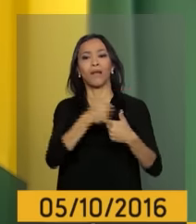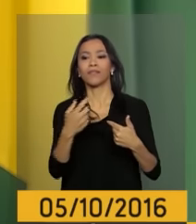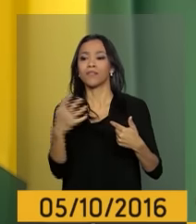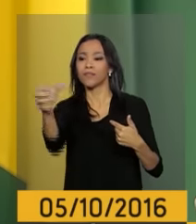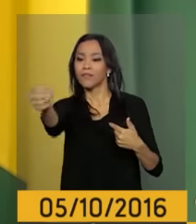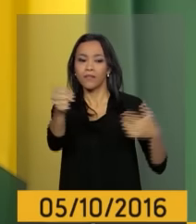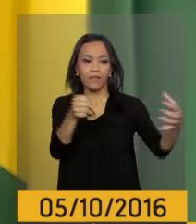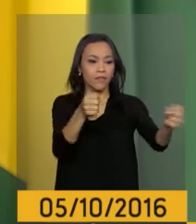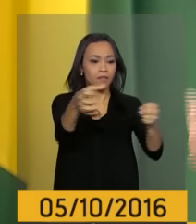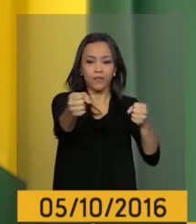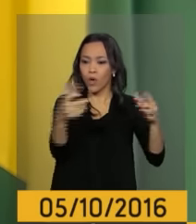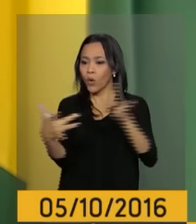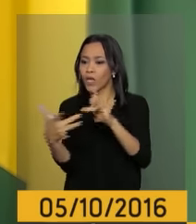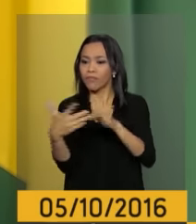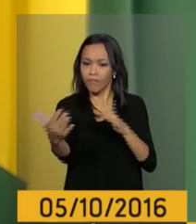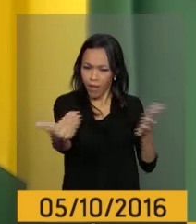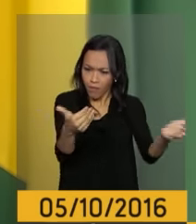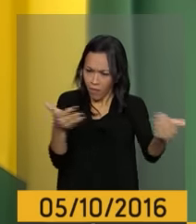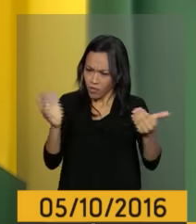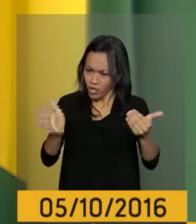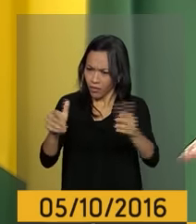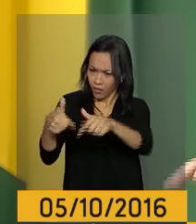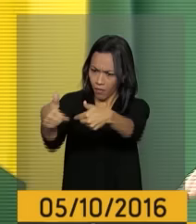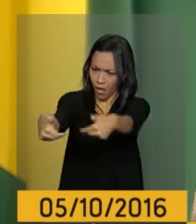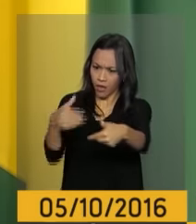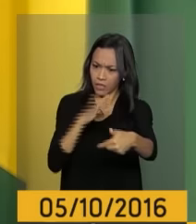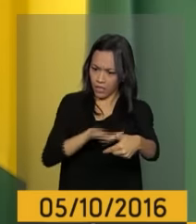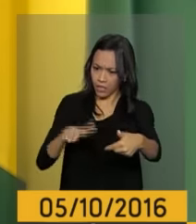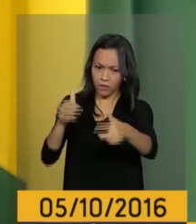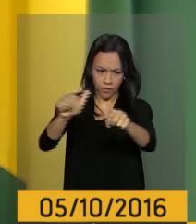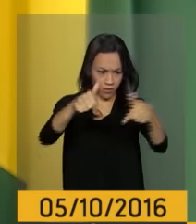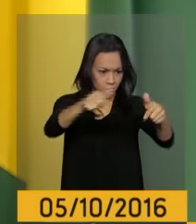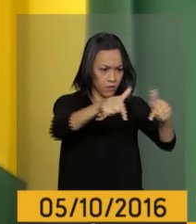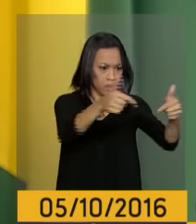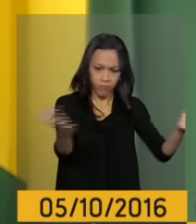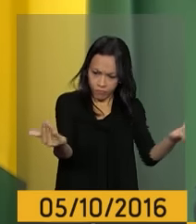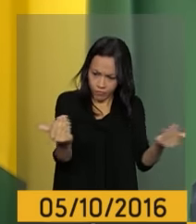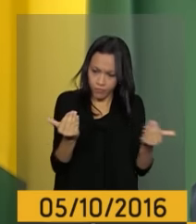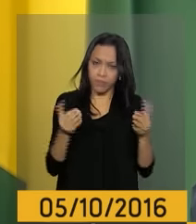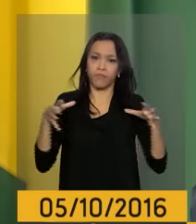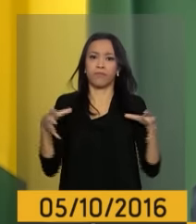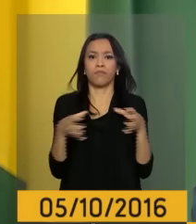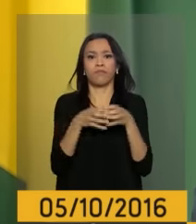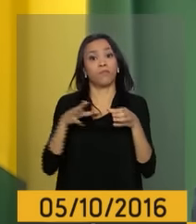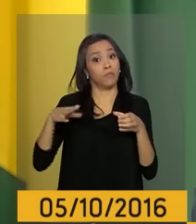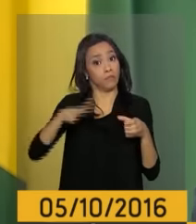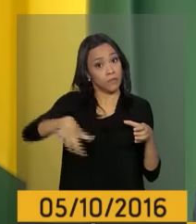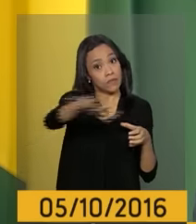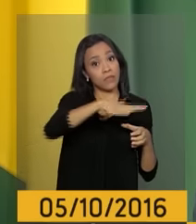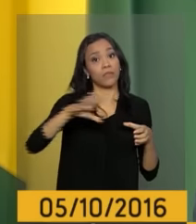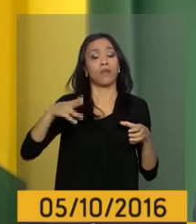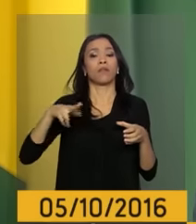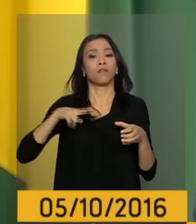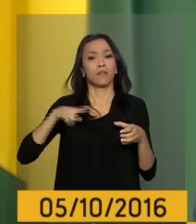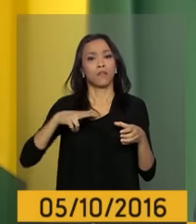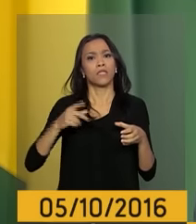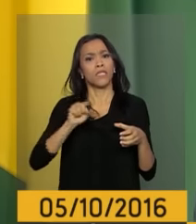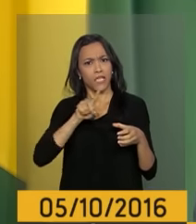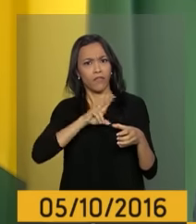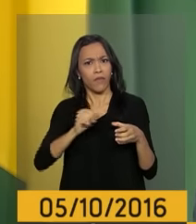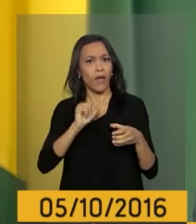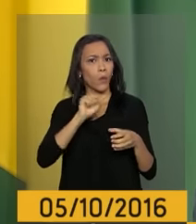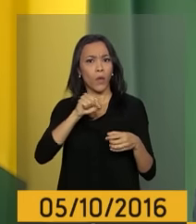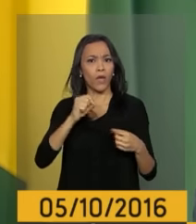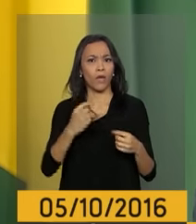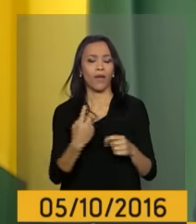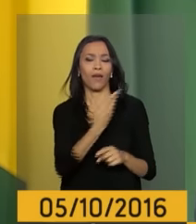conjugar-se com aqueles que já exercem essa atividade no setor privado e que encontrarão no poder